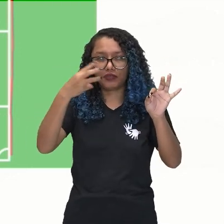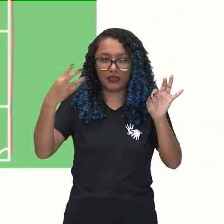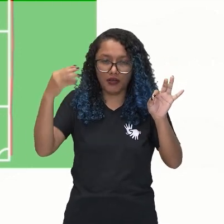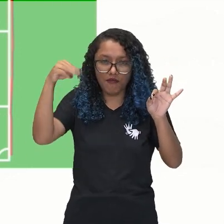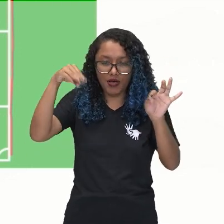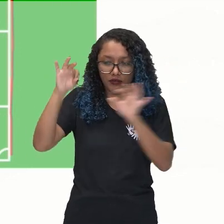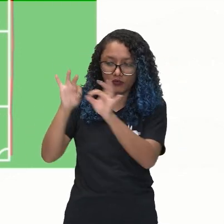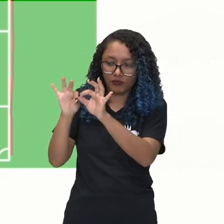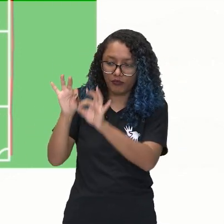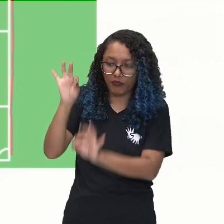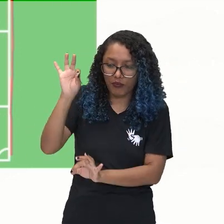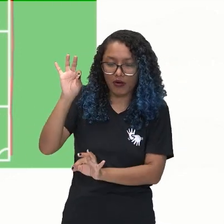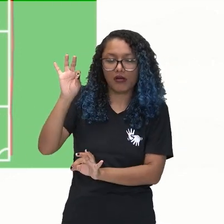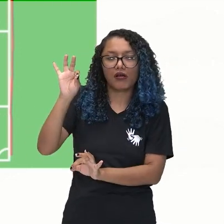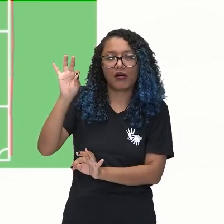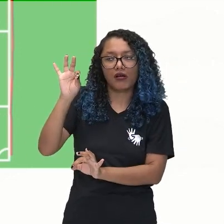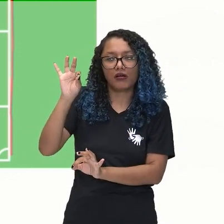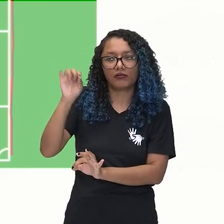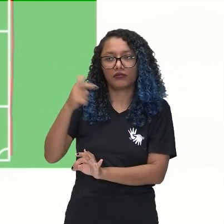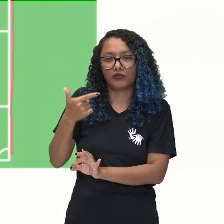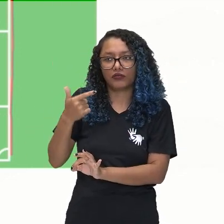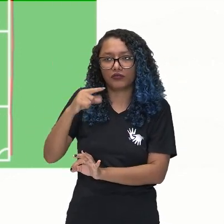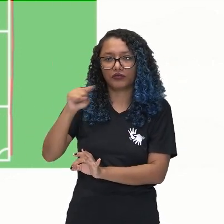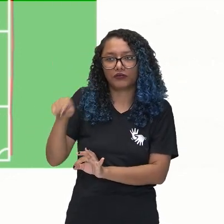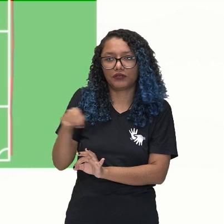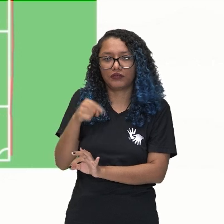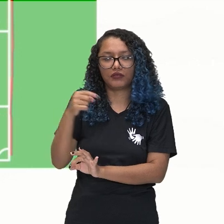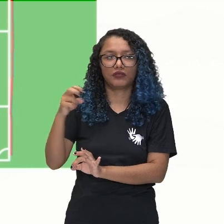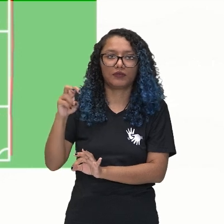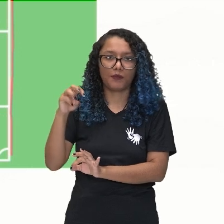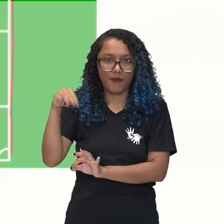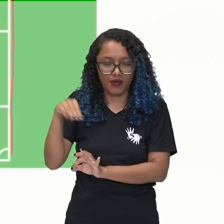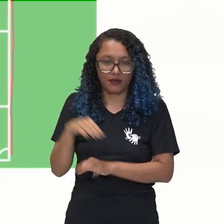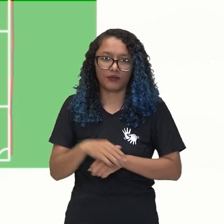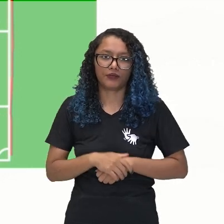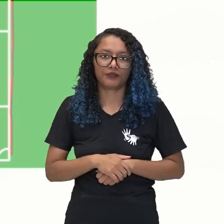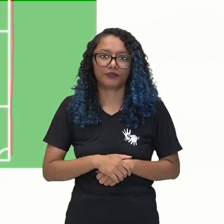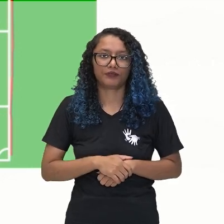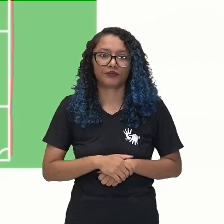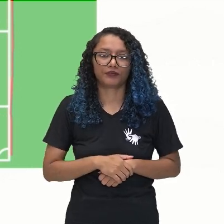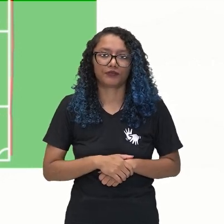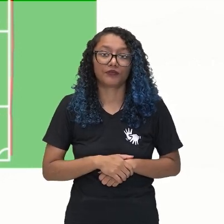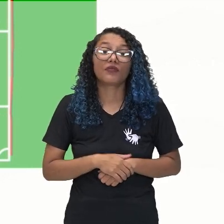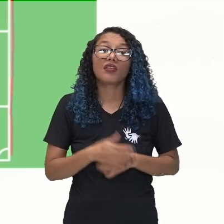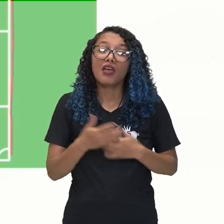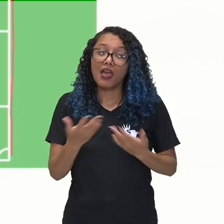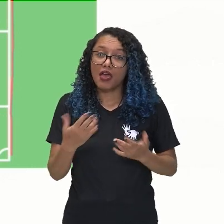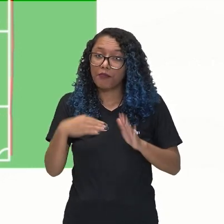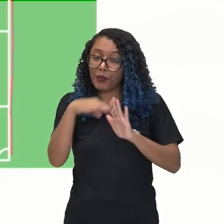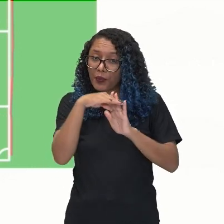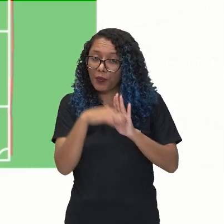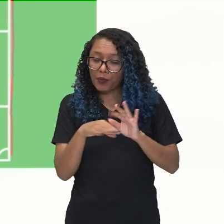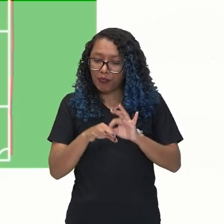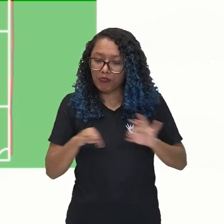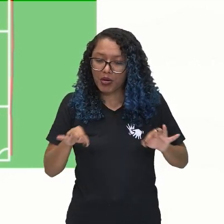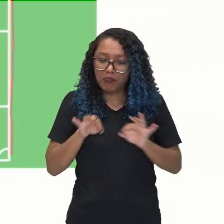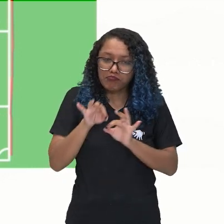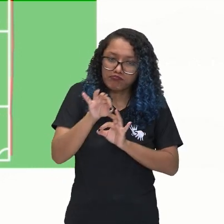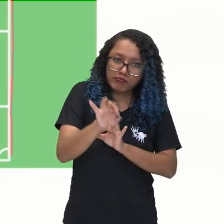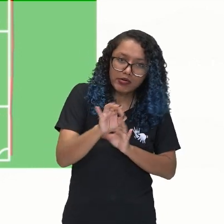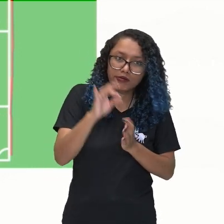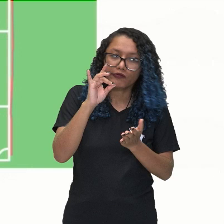2,1 metros de altura. Então essa é a dimensão oficial